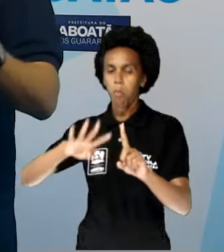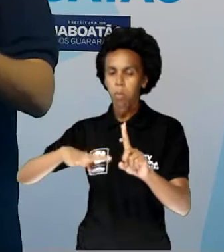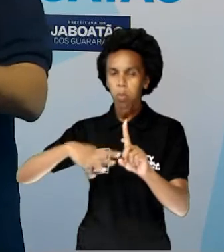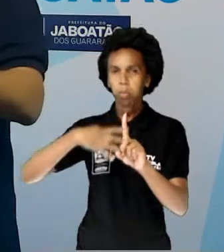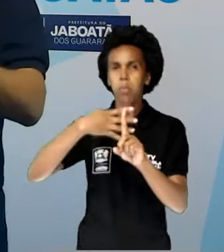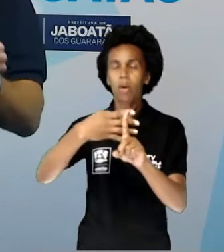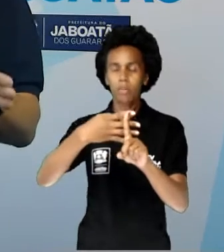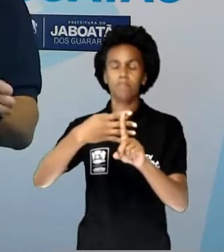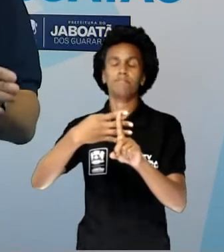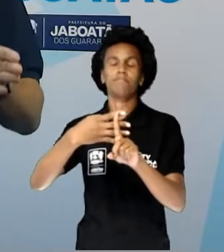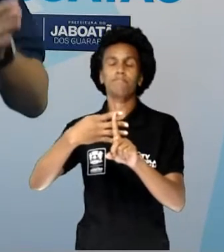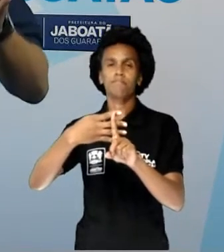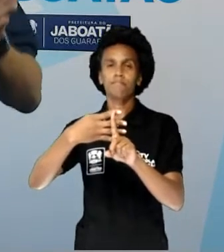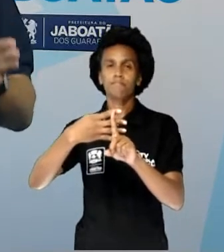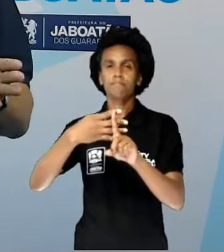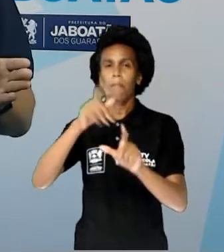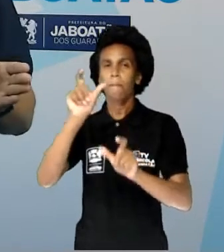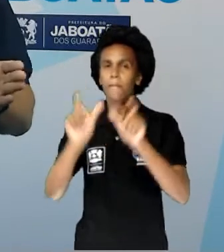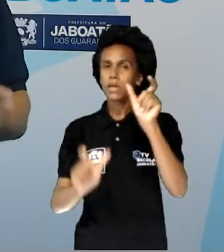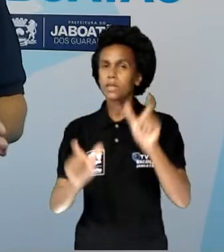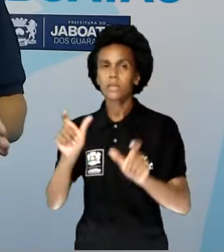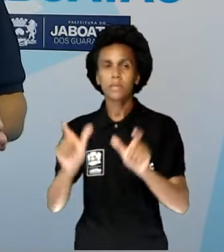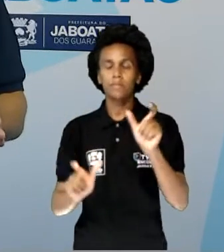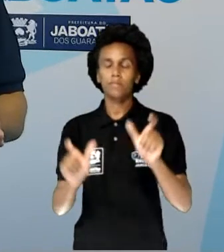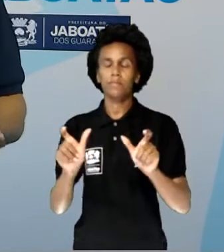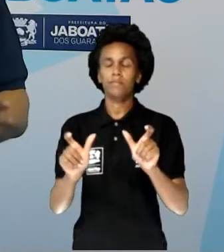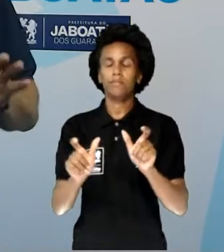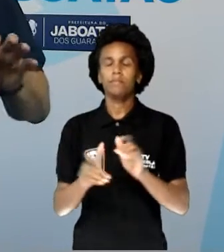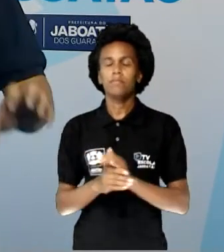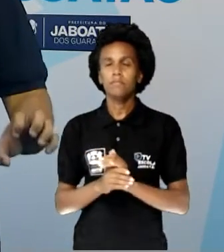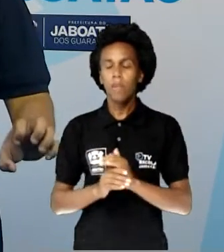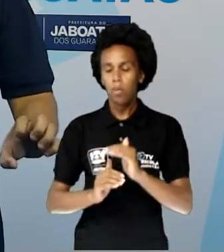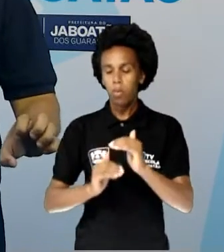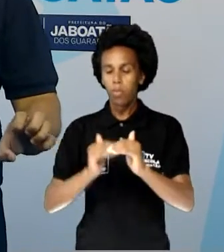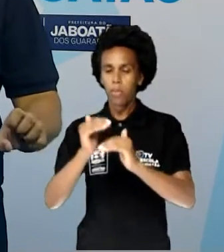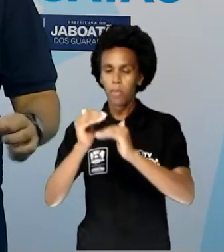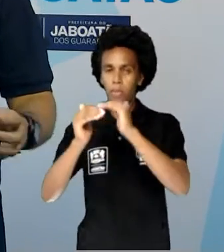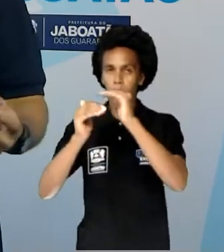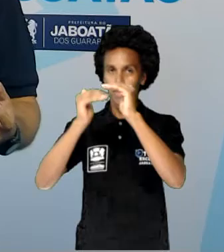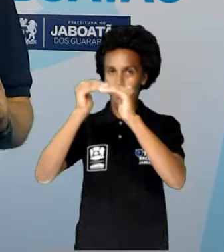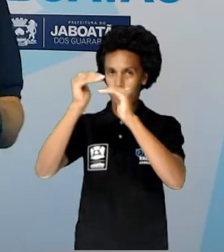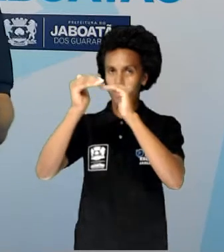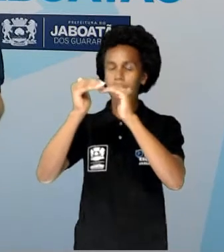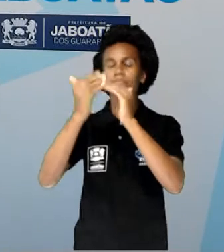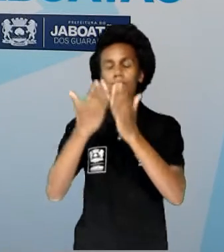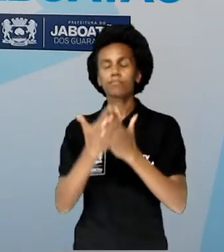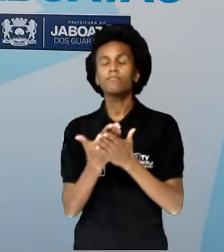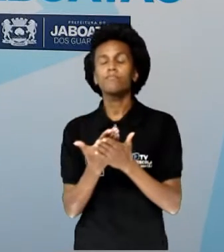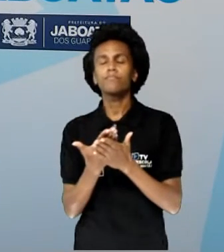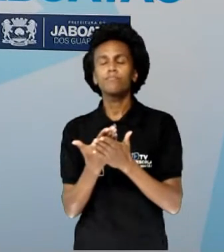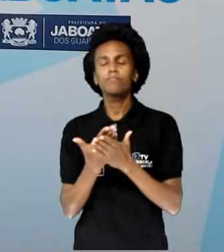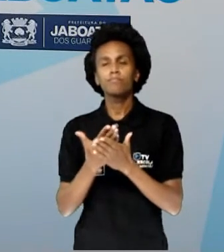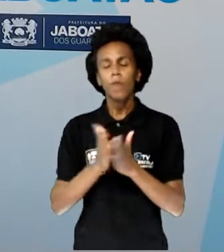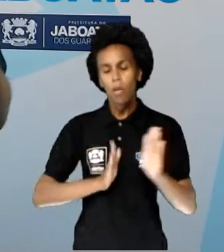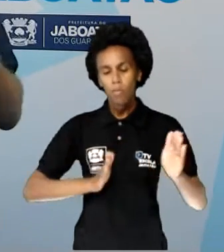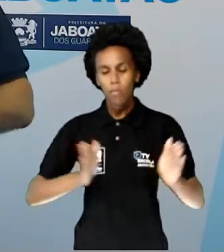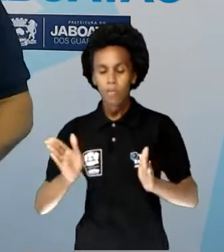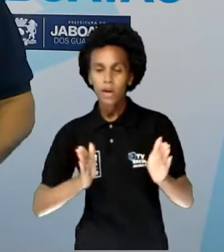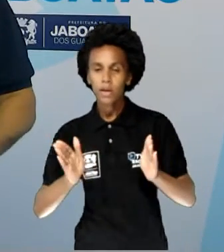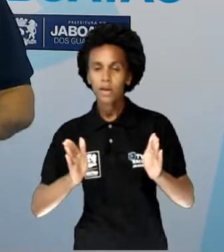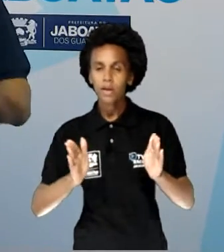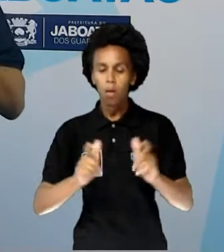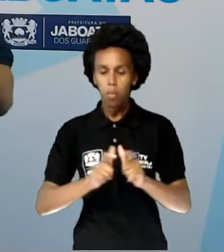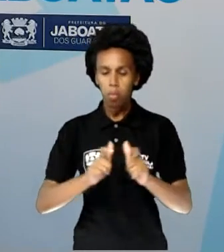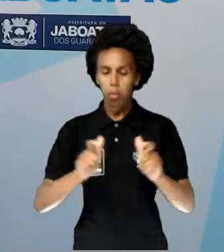crescimento que ele não foi parecido, homogêneo. Em alguns momentos a população cresceu rápido demais, em